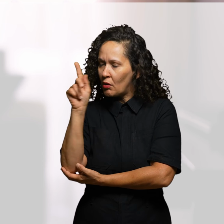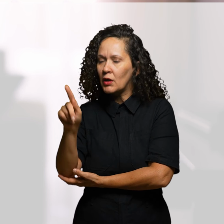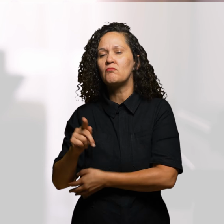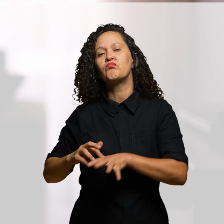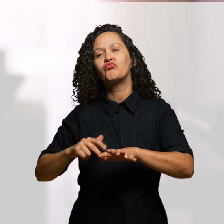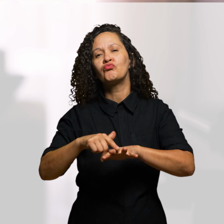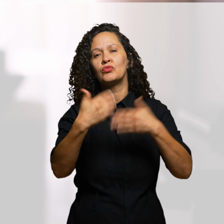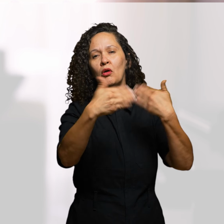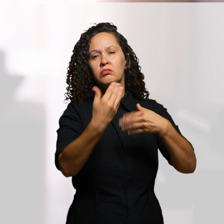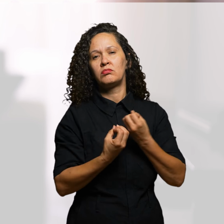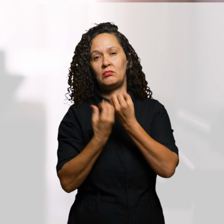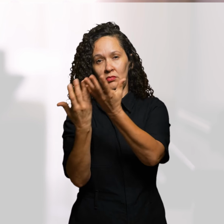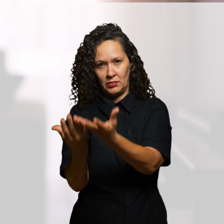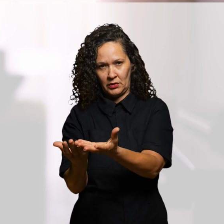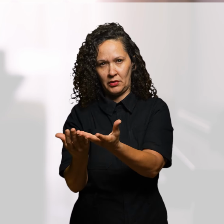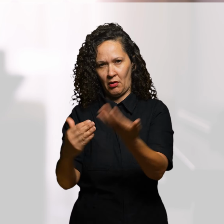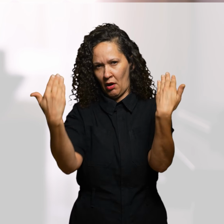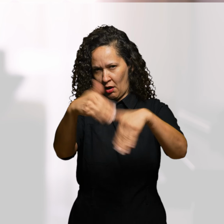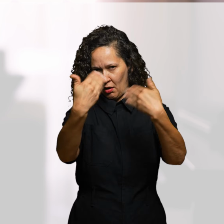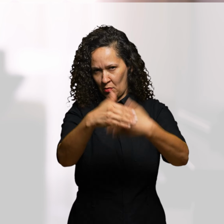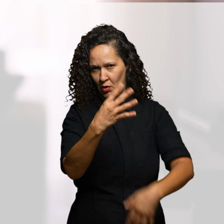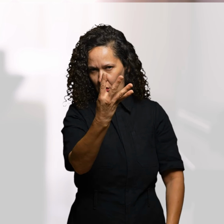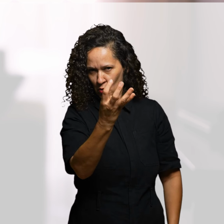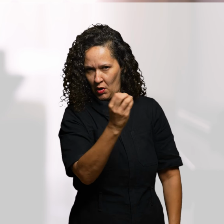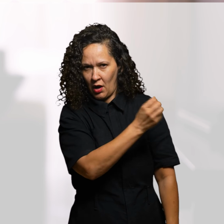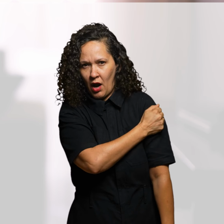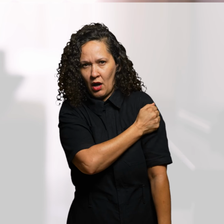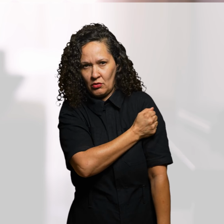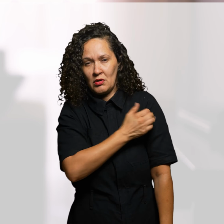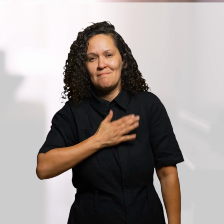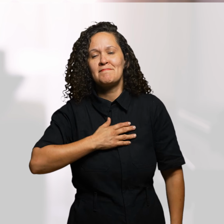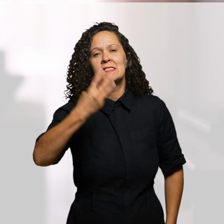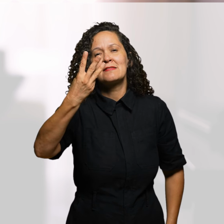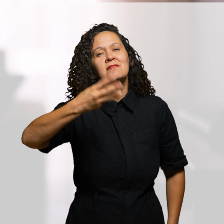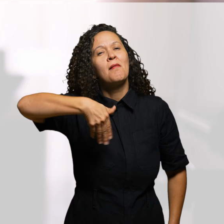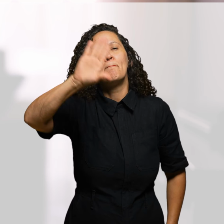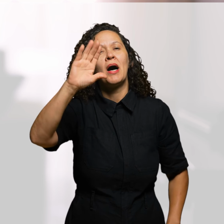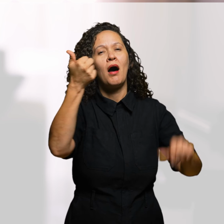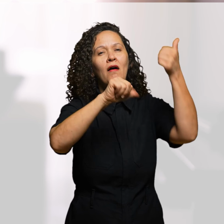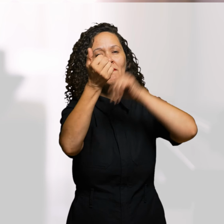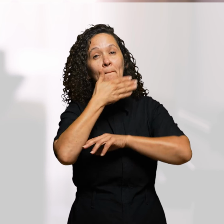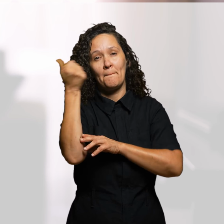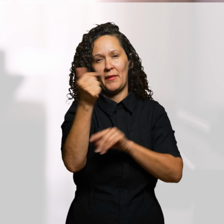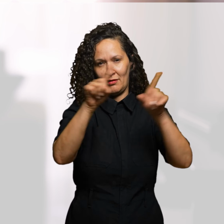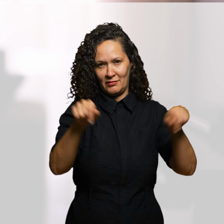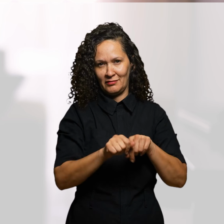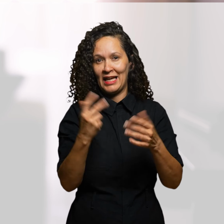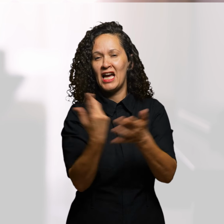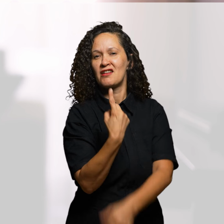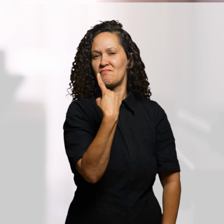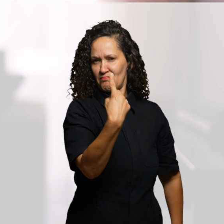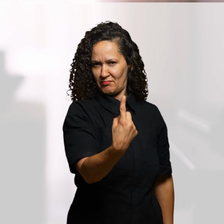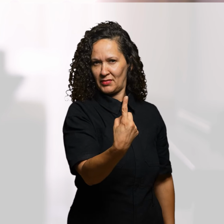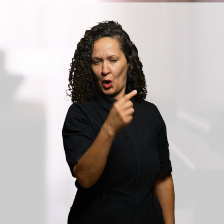Subi pra fazer a prova, quando ele entregou a prova, de 40 alunos, a minha era a terceira nota mais alta da turma. Porque eu tinha errado uma